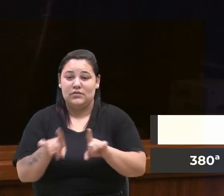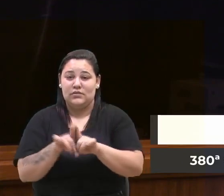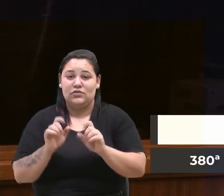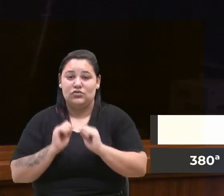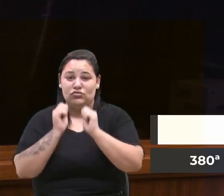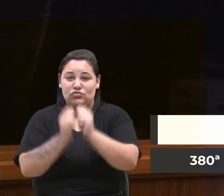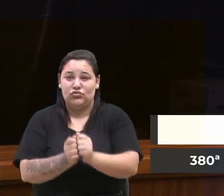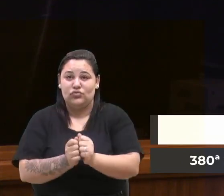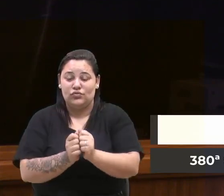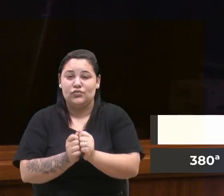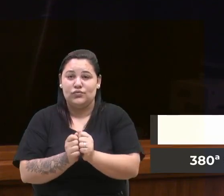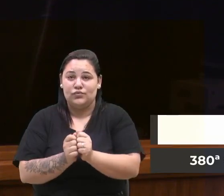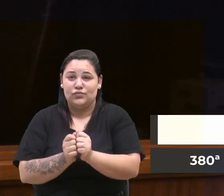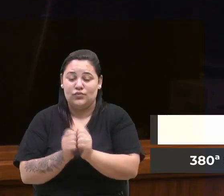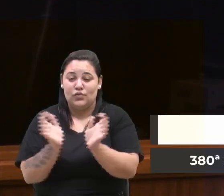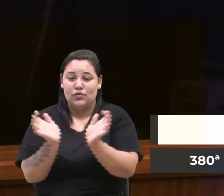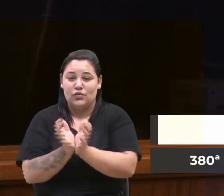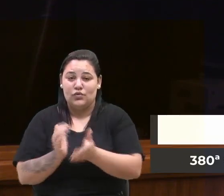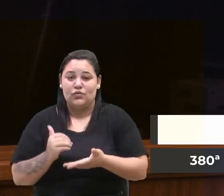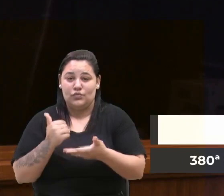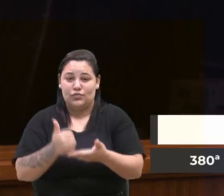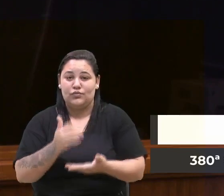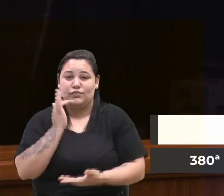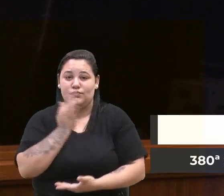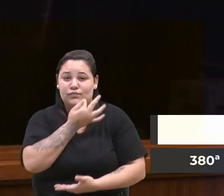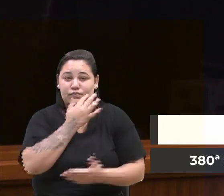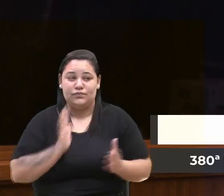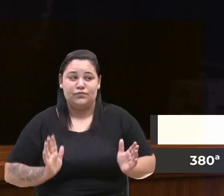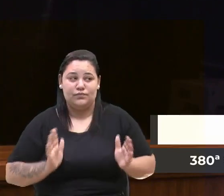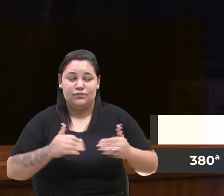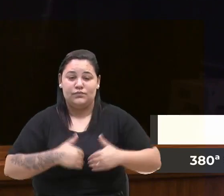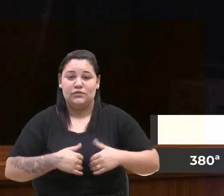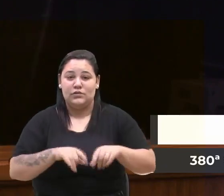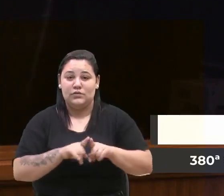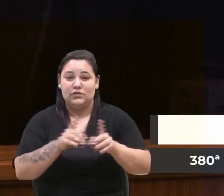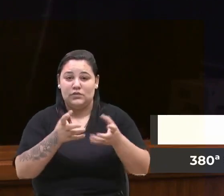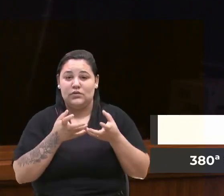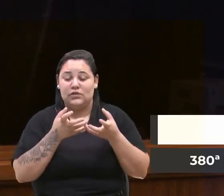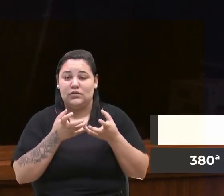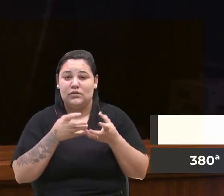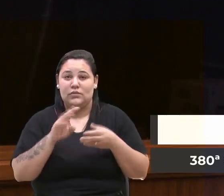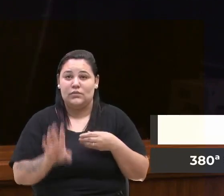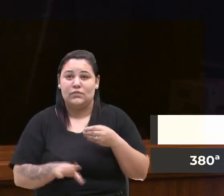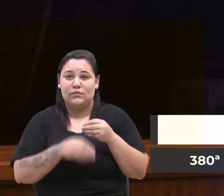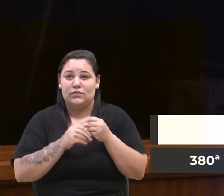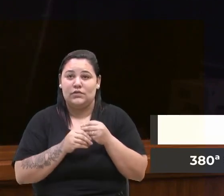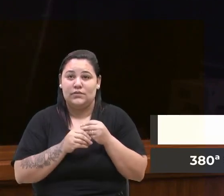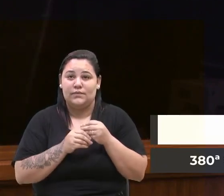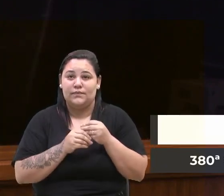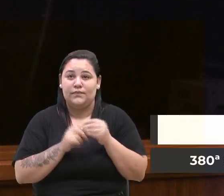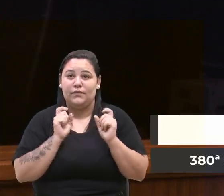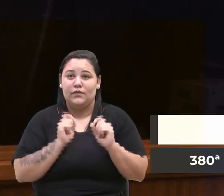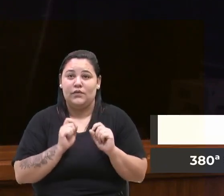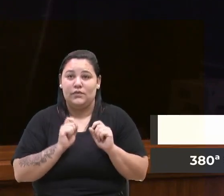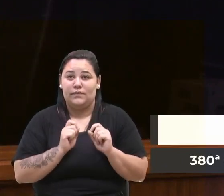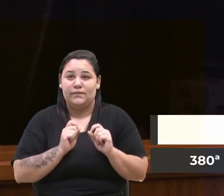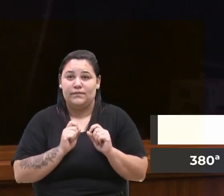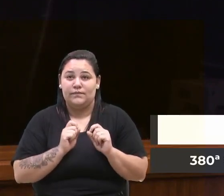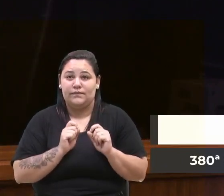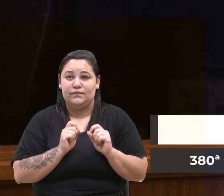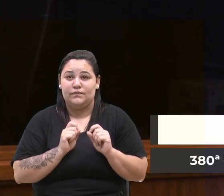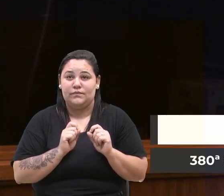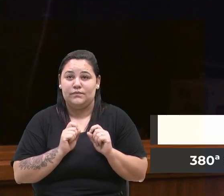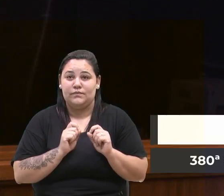da vereadora Tatiane Frisso. E eu gostaria aqui também de colocar que não é a